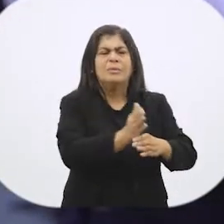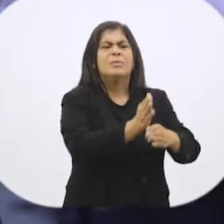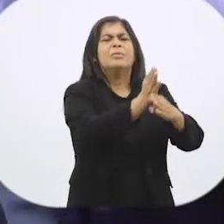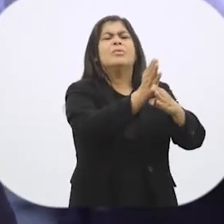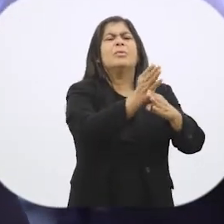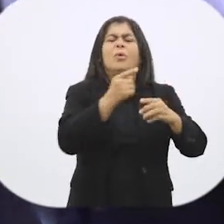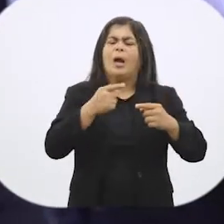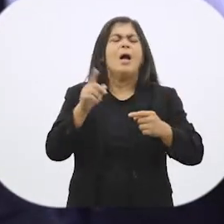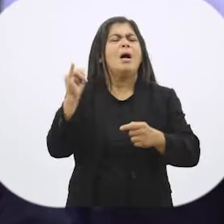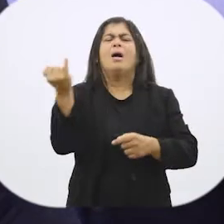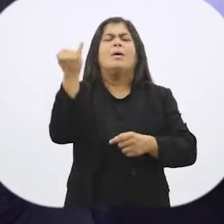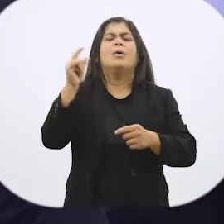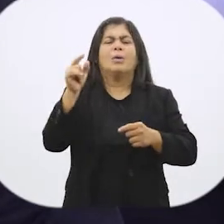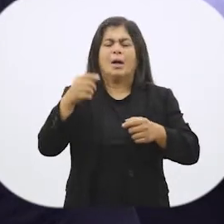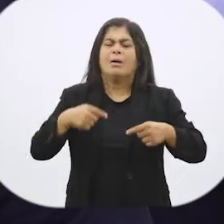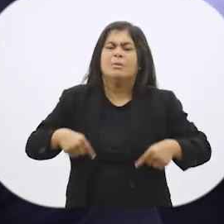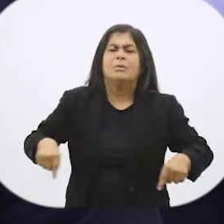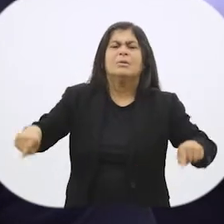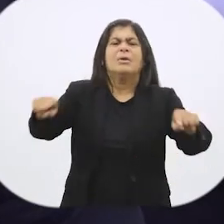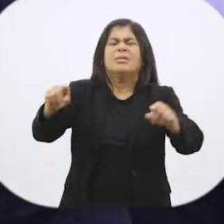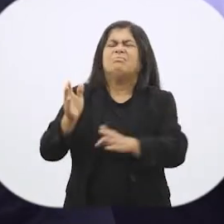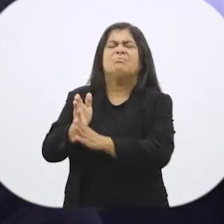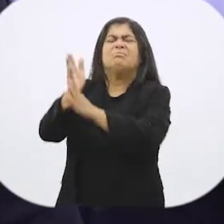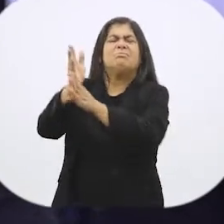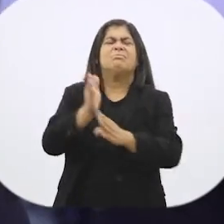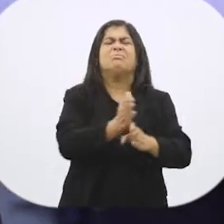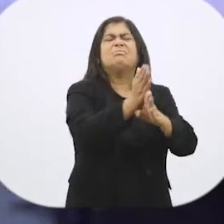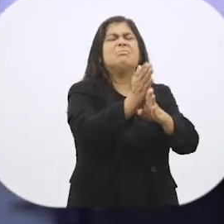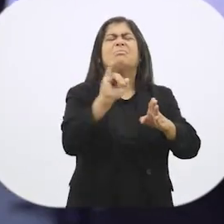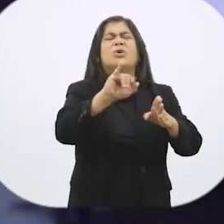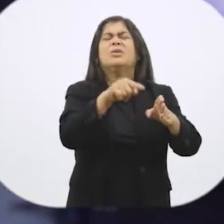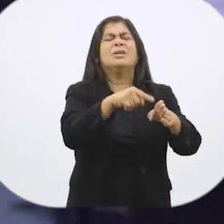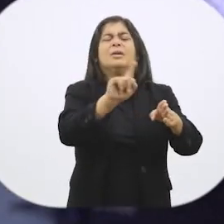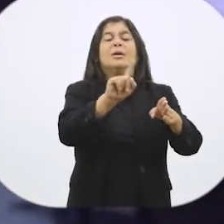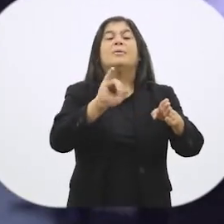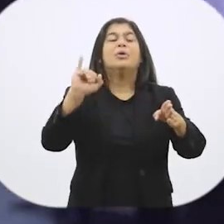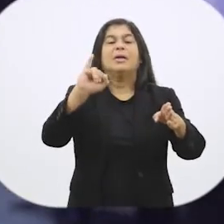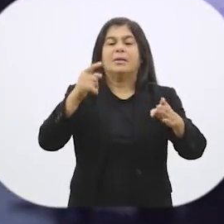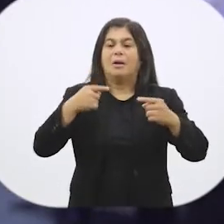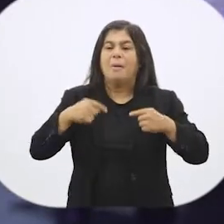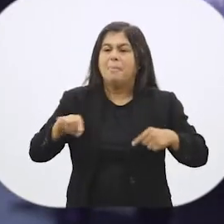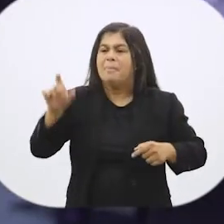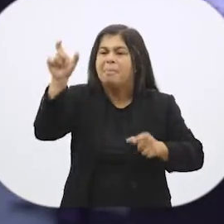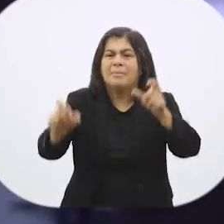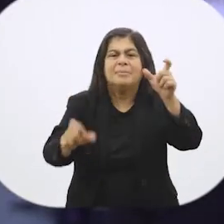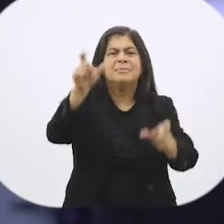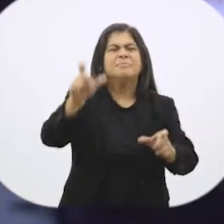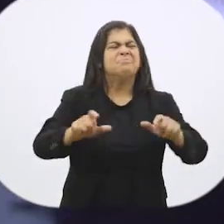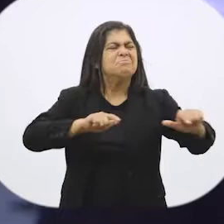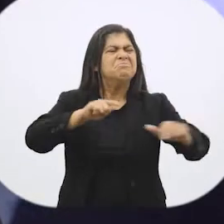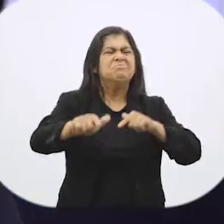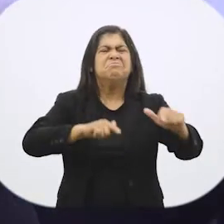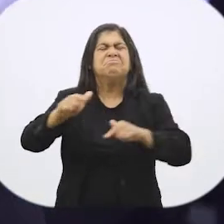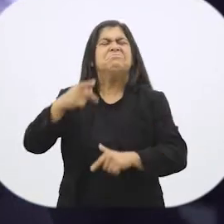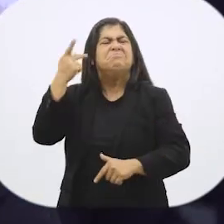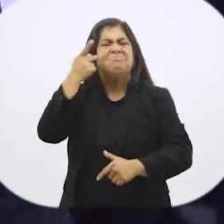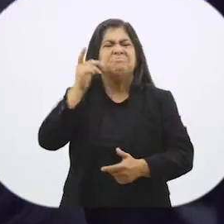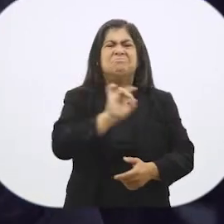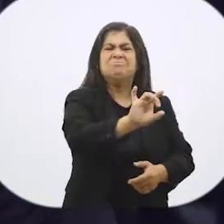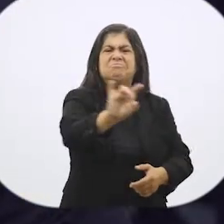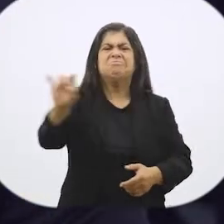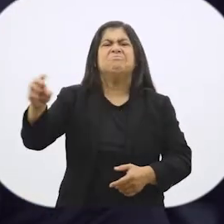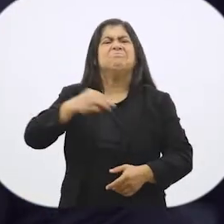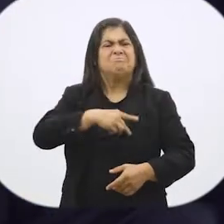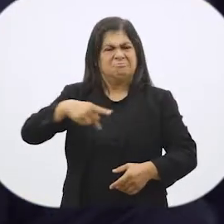E a construção da instituição, ela é feita não com prédios, não com obras, mas ela habita em cada servidor, em cada promotor